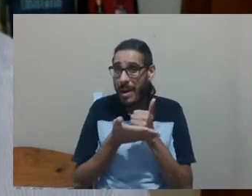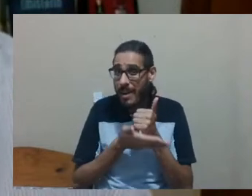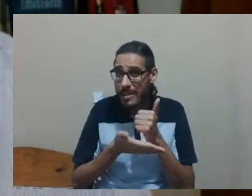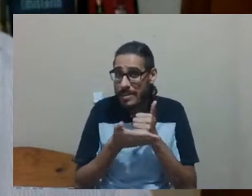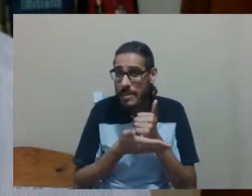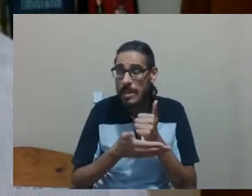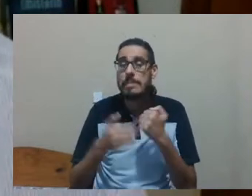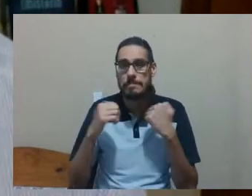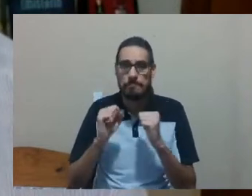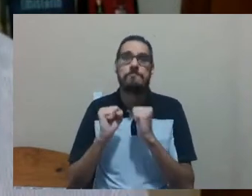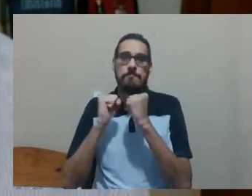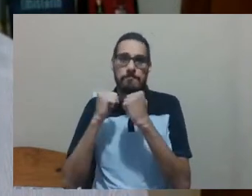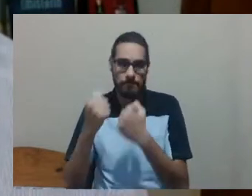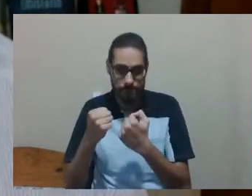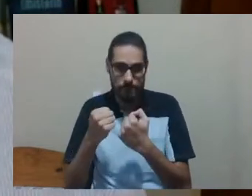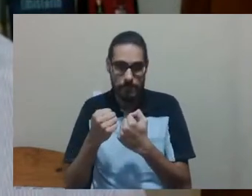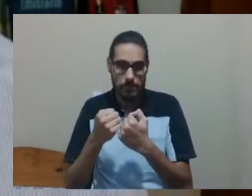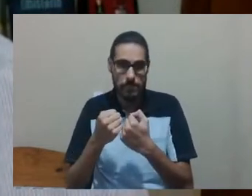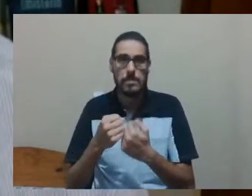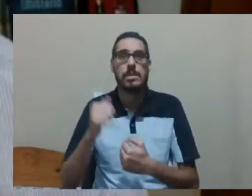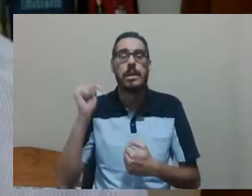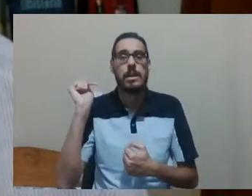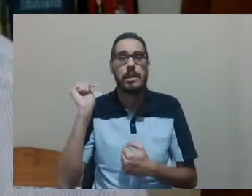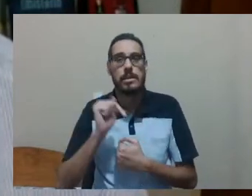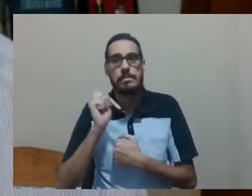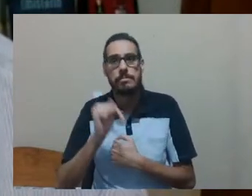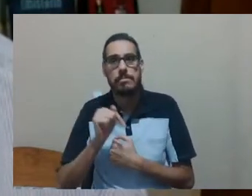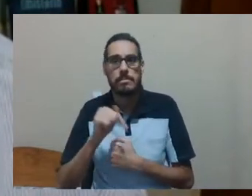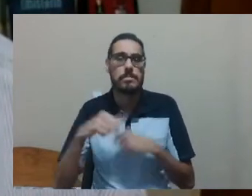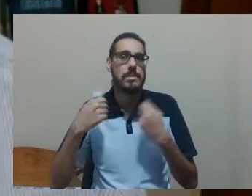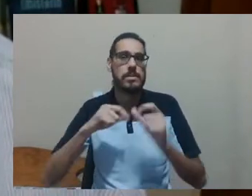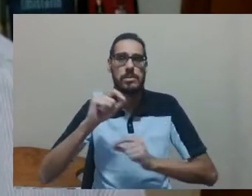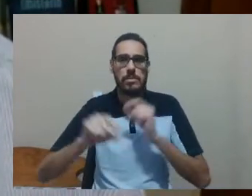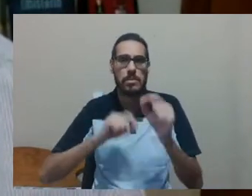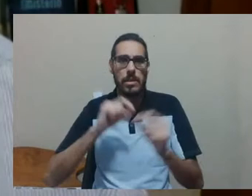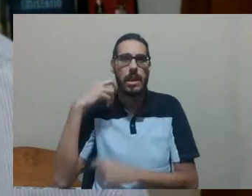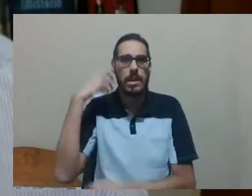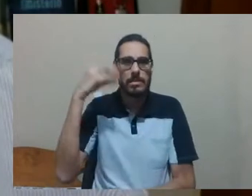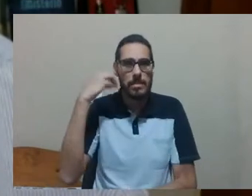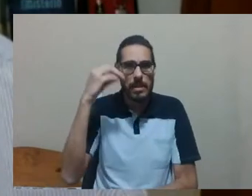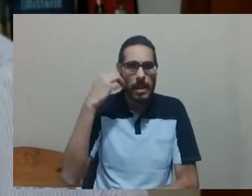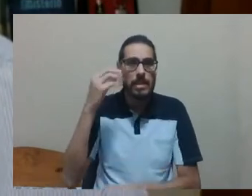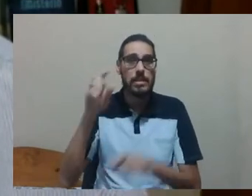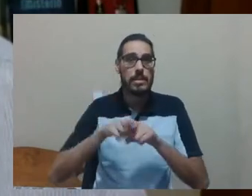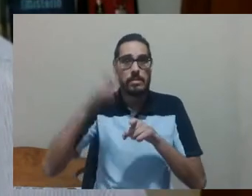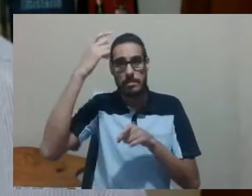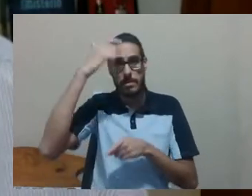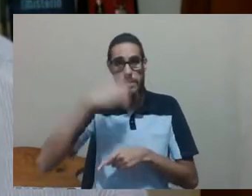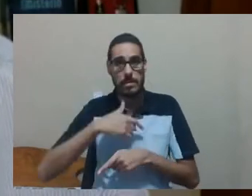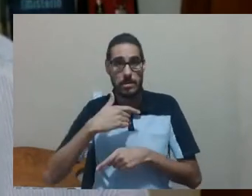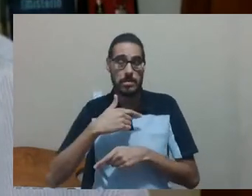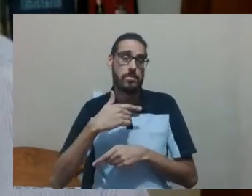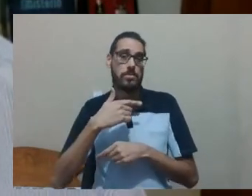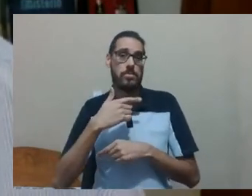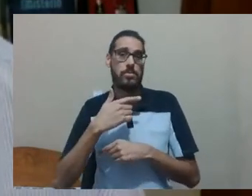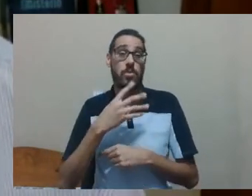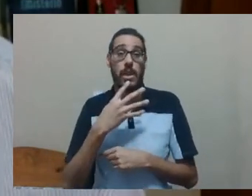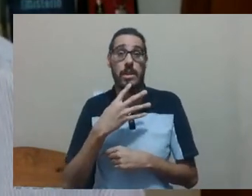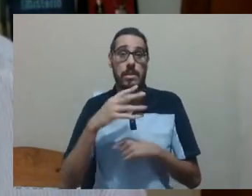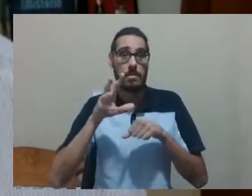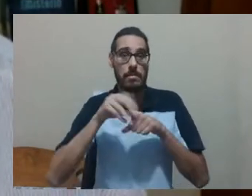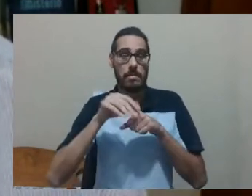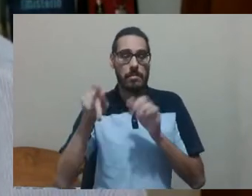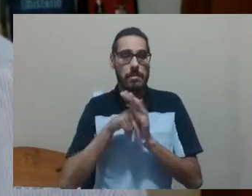esforço. E aí cabe exatamente a experiência e o conhecimento do gestor para poder fazer isso, né? Então, a gente tem